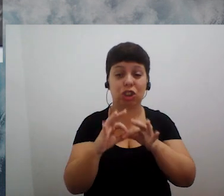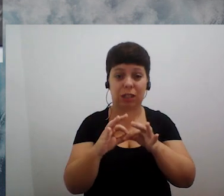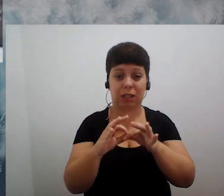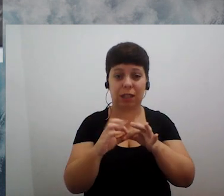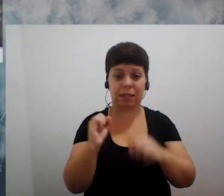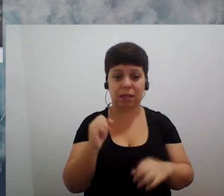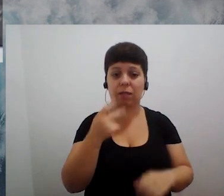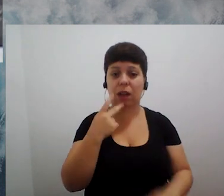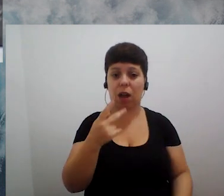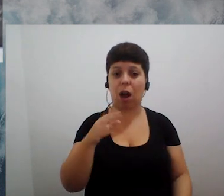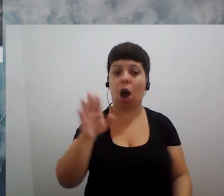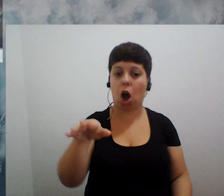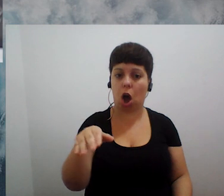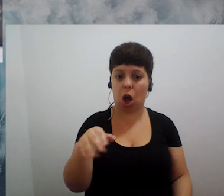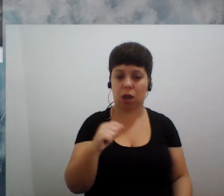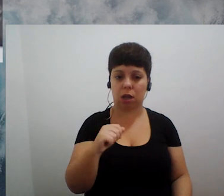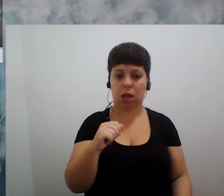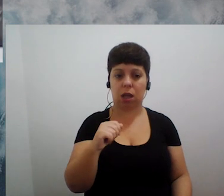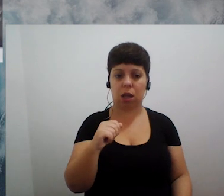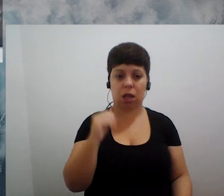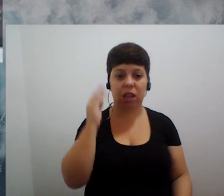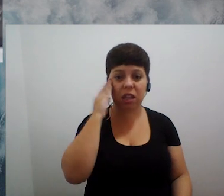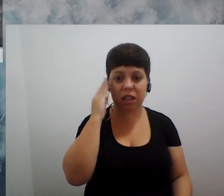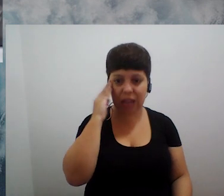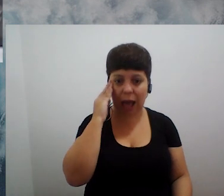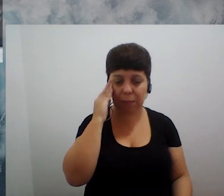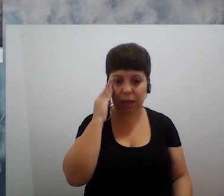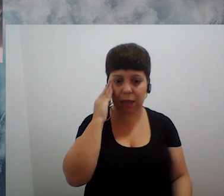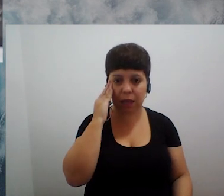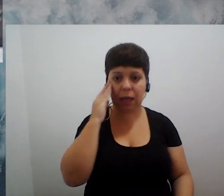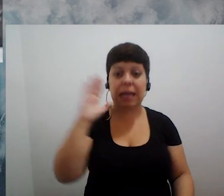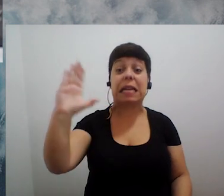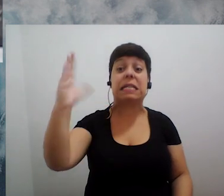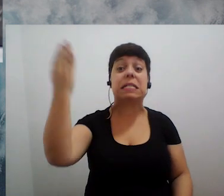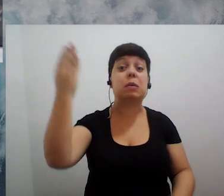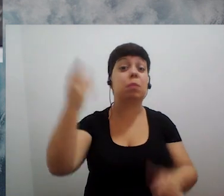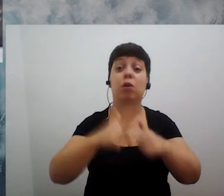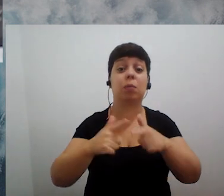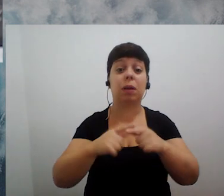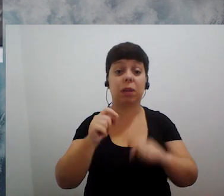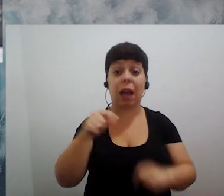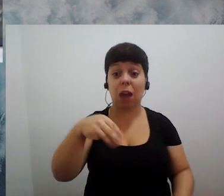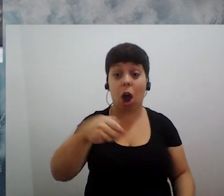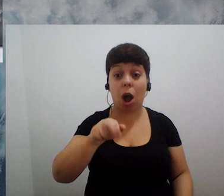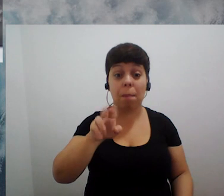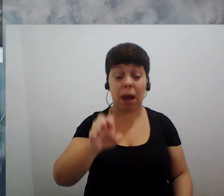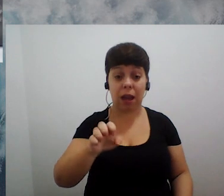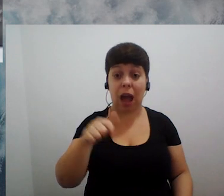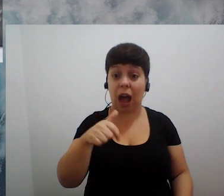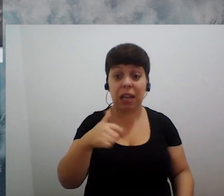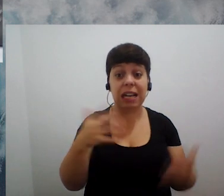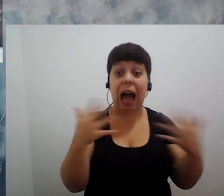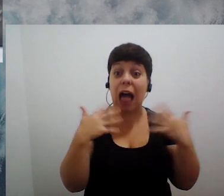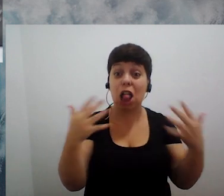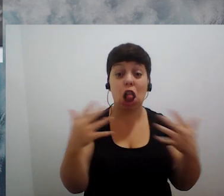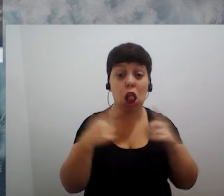ambientais têm correlação direta com a gente, quando a gente fala assim, tipo assim, cara, sabe o que que é um problema da crise climática? É que